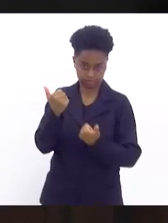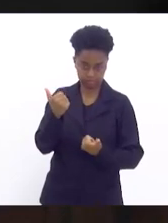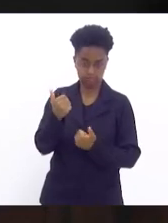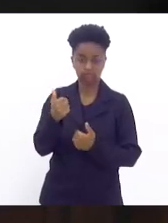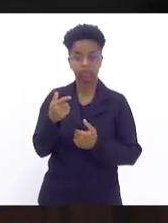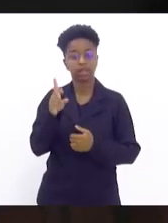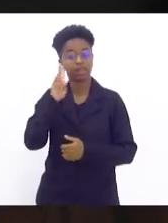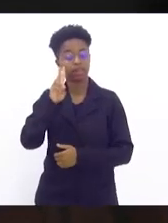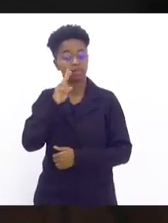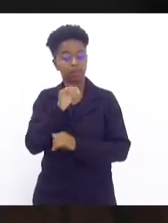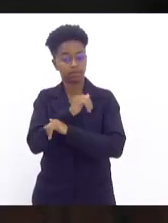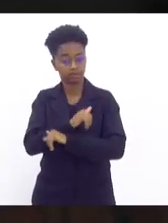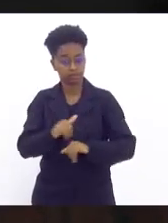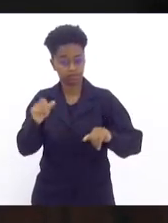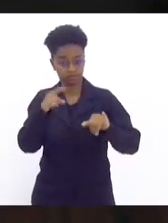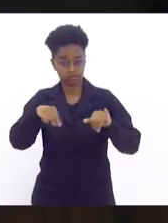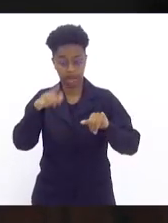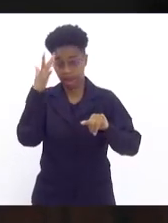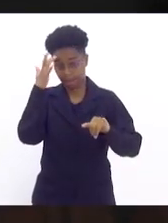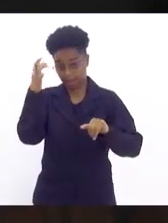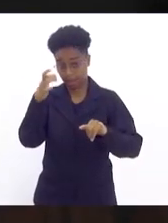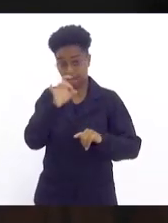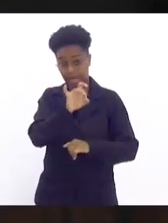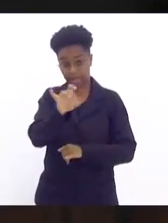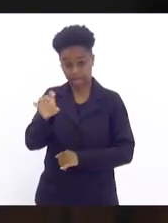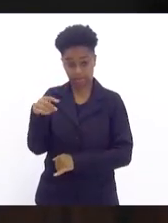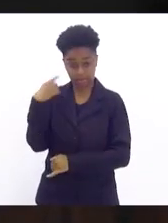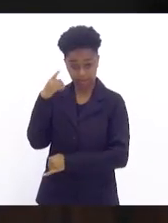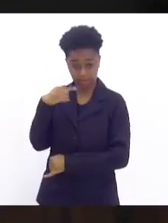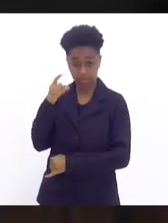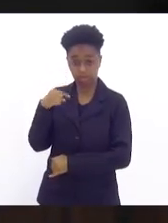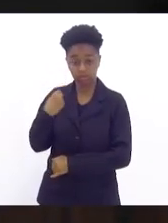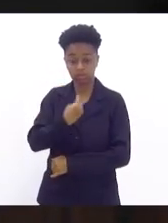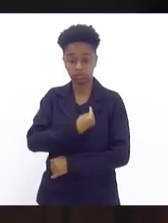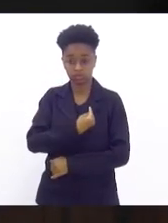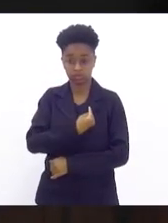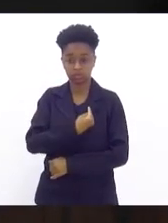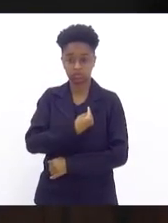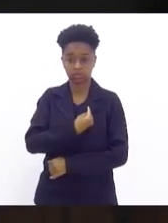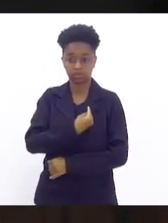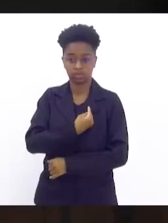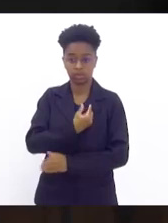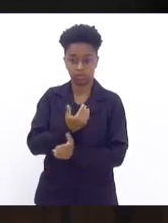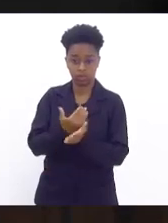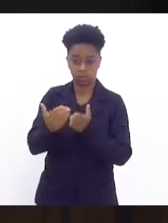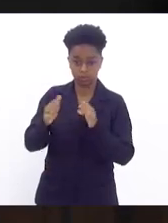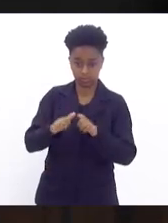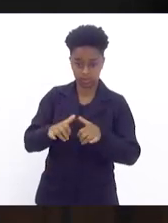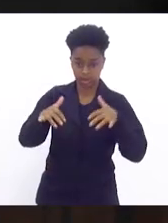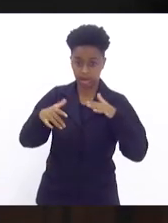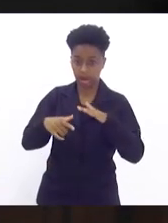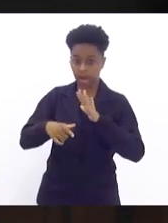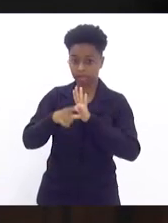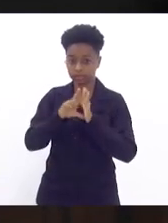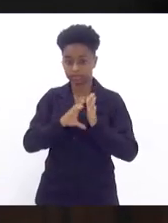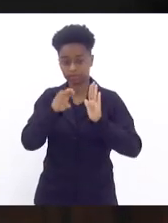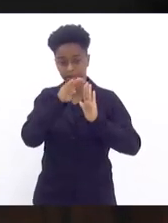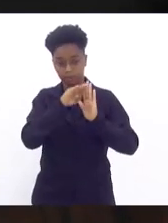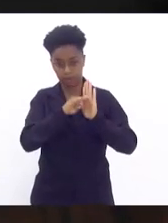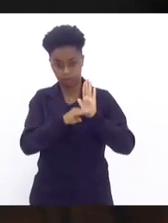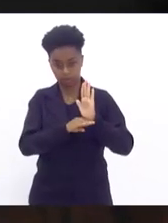cada Deputado e deputada dessa casa a gente abrindo a sessão antes da pauta